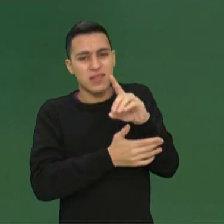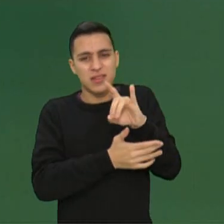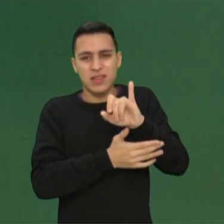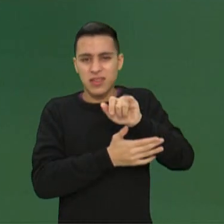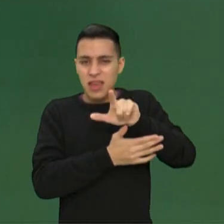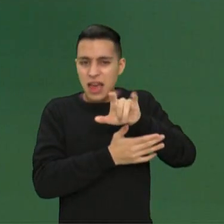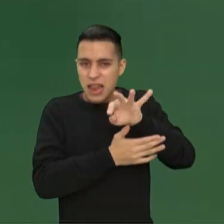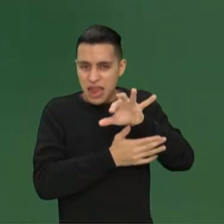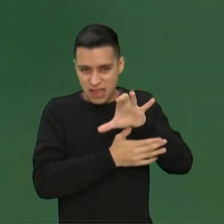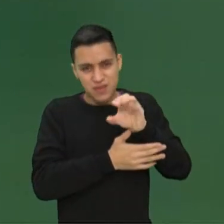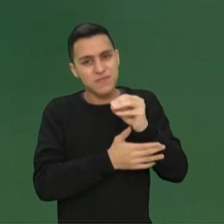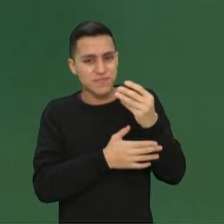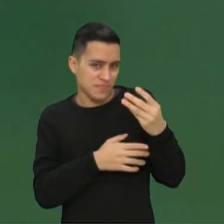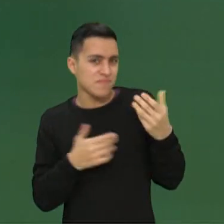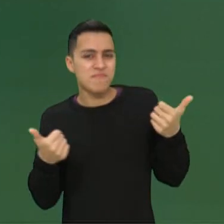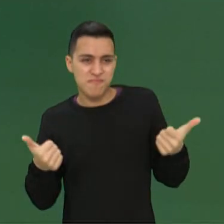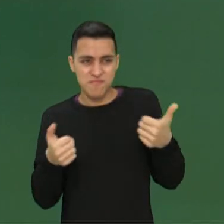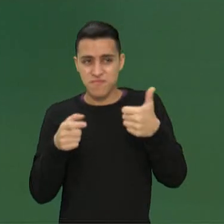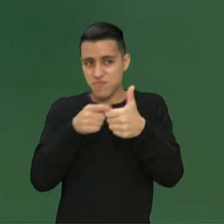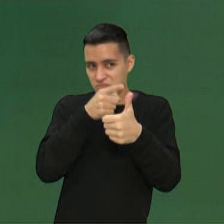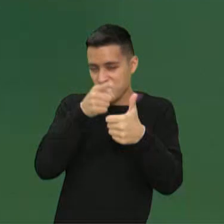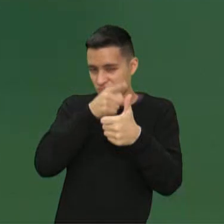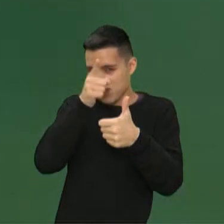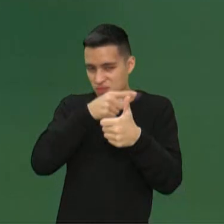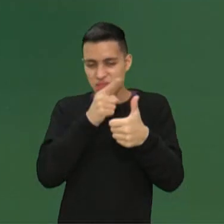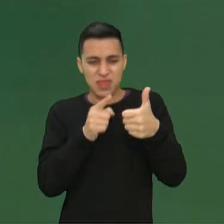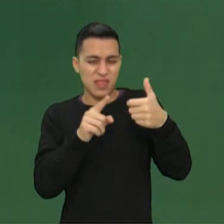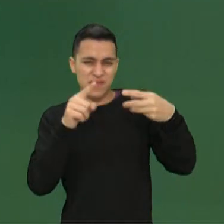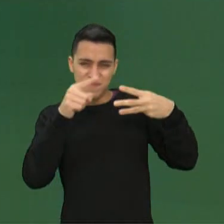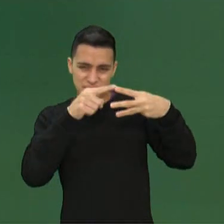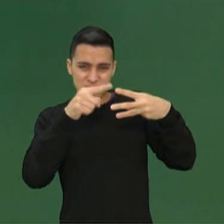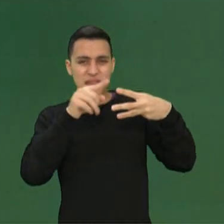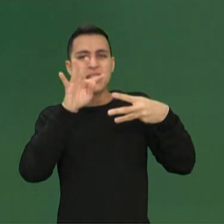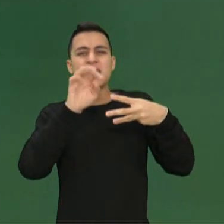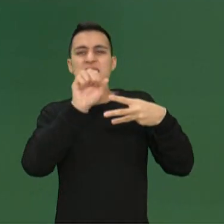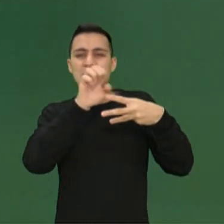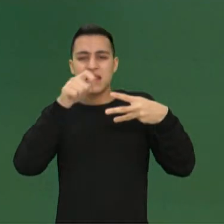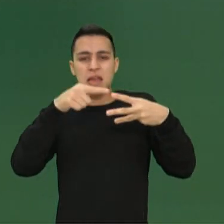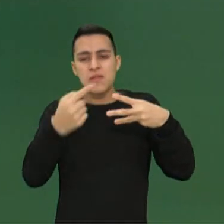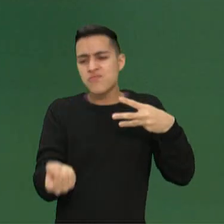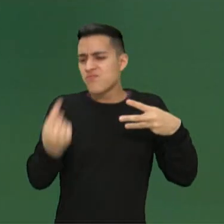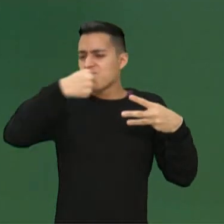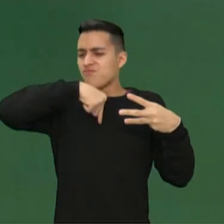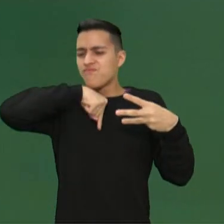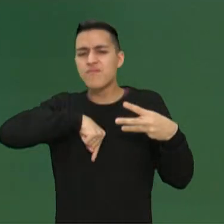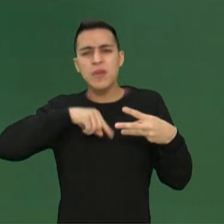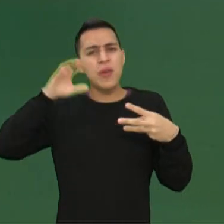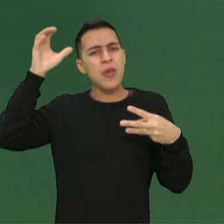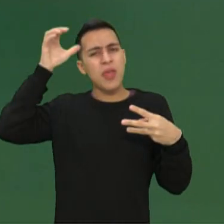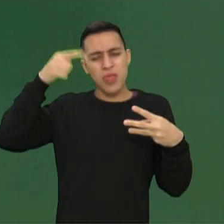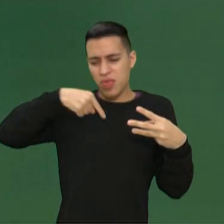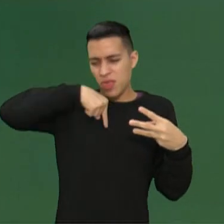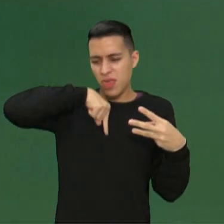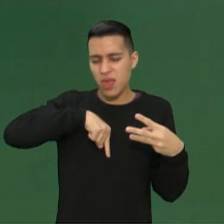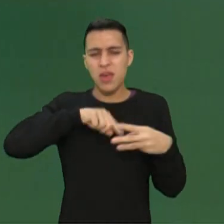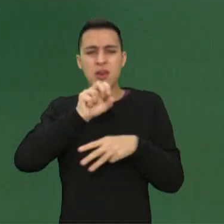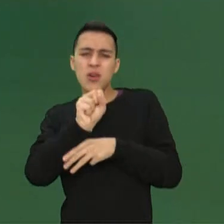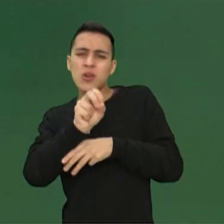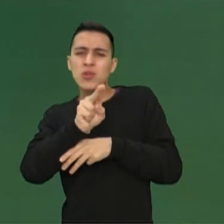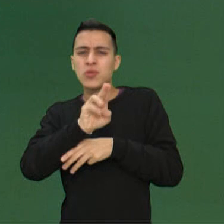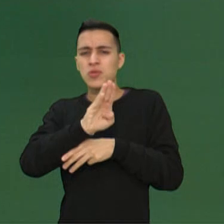3 pontos aqui, né? Primeiro aqui, né, o que seria a tese, o espírito subjetivo, ou seja, a consciência